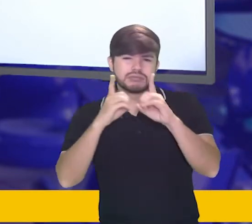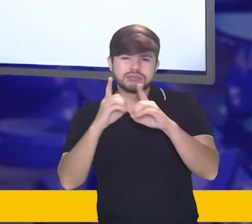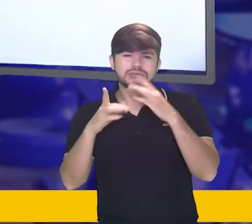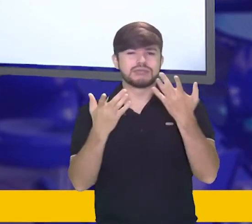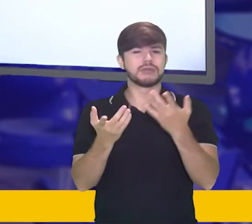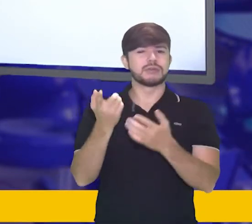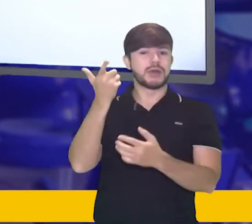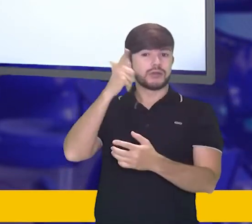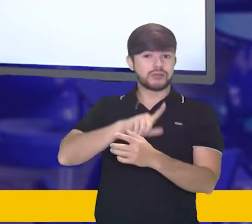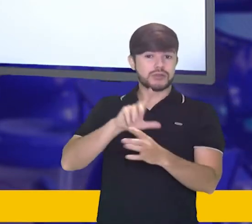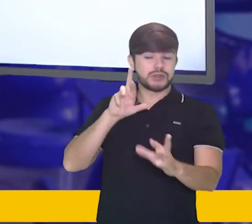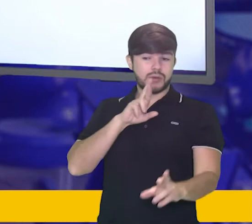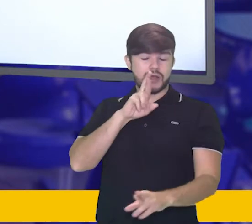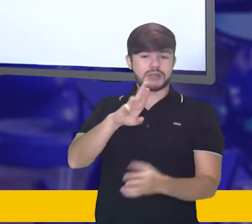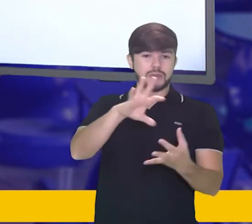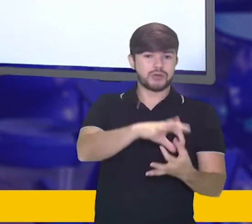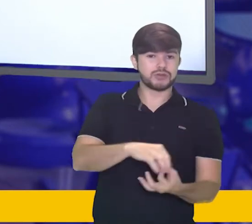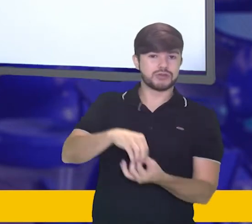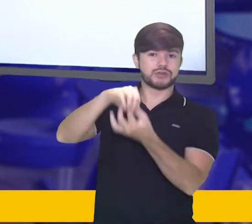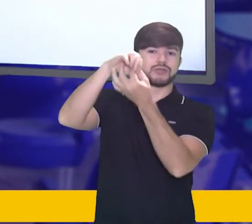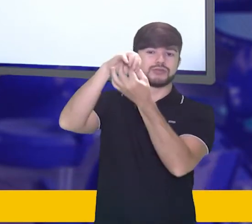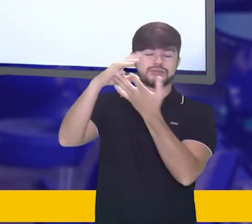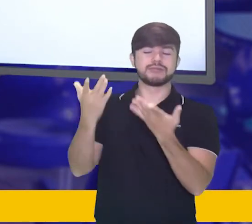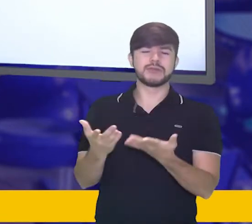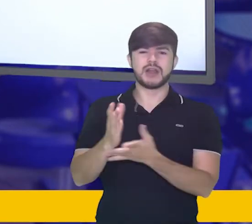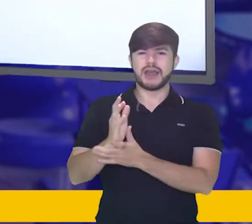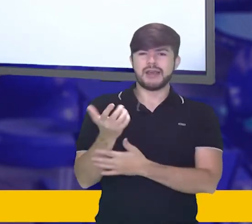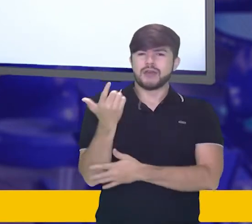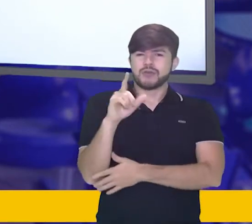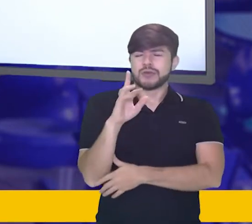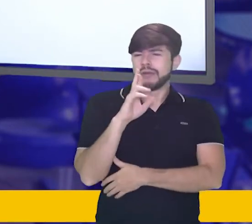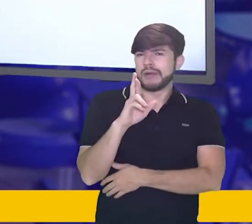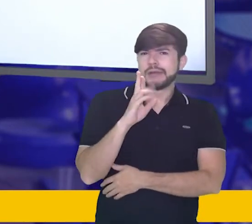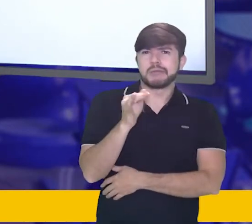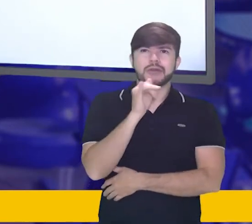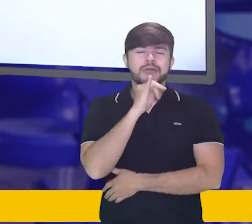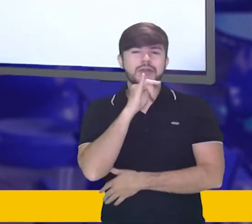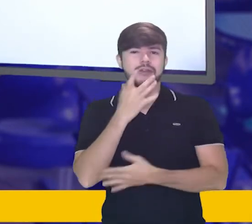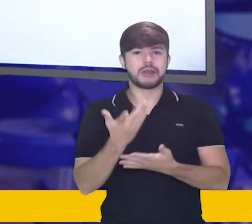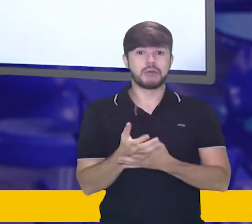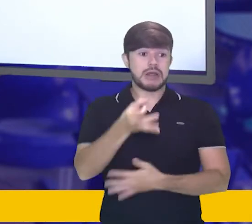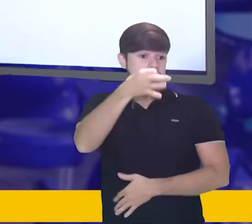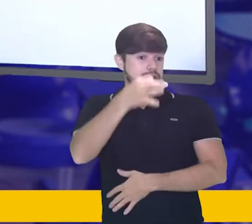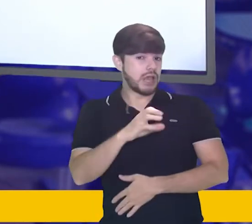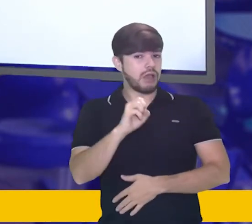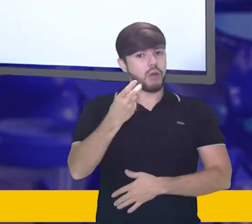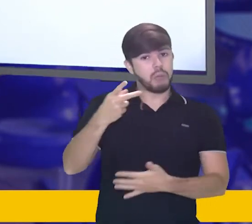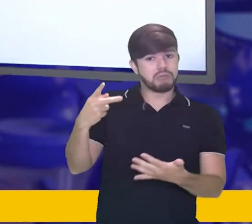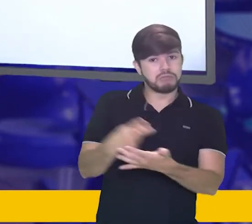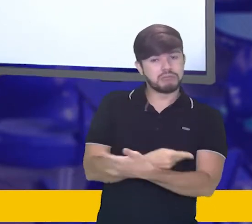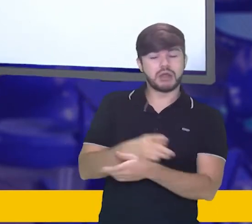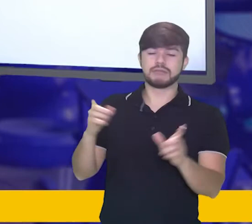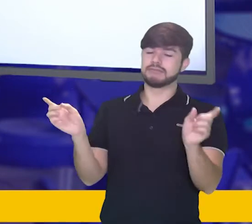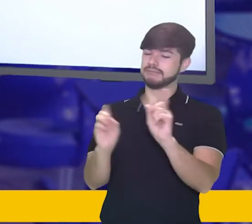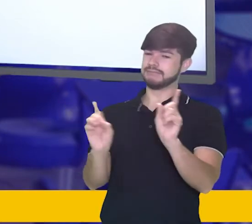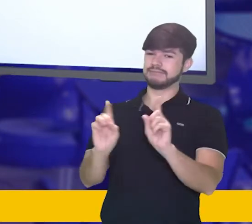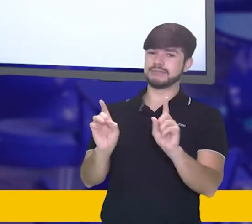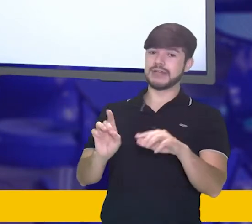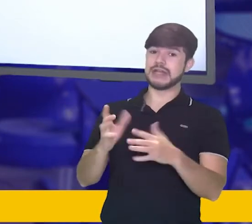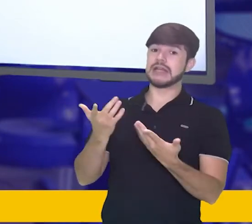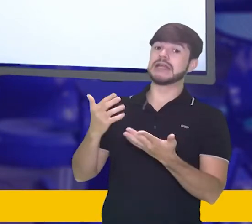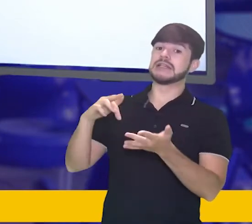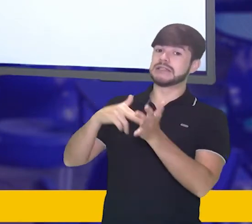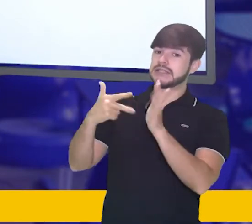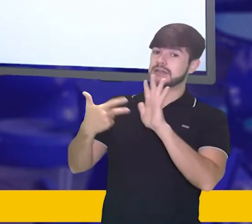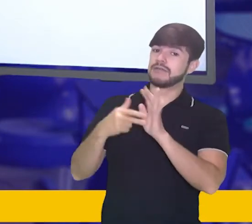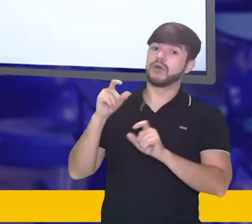debatemos e discutimos eles para chegar num consenso de uma resposta. Não existe para você uma resposta, estudante, certa ou